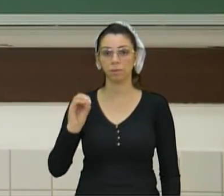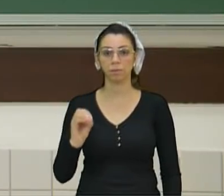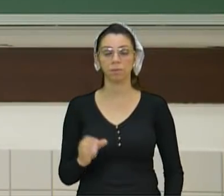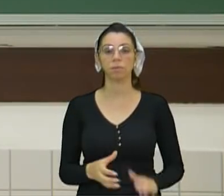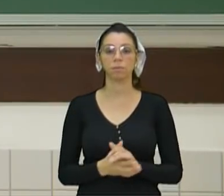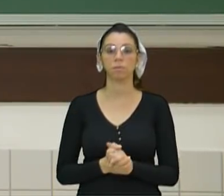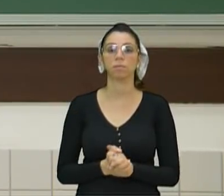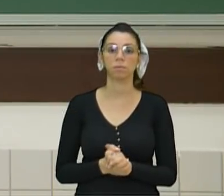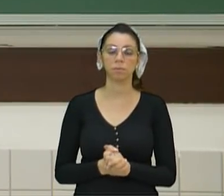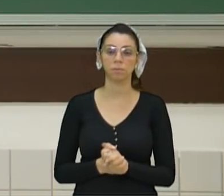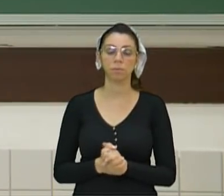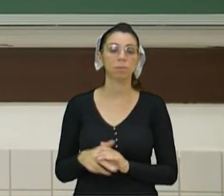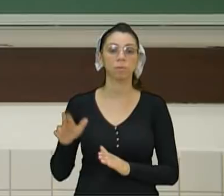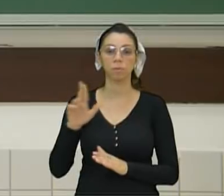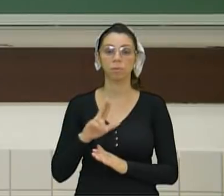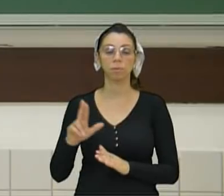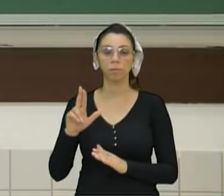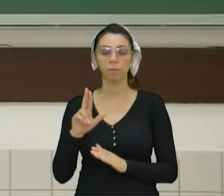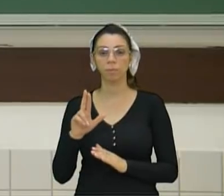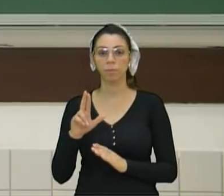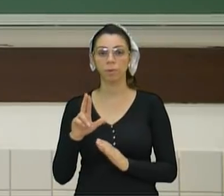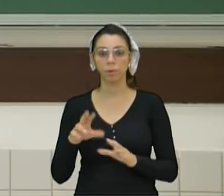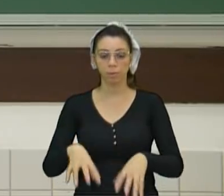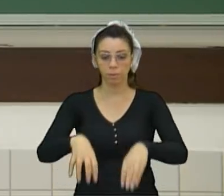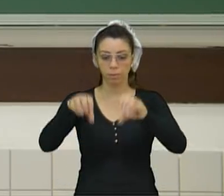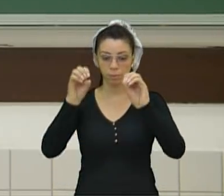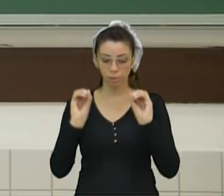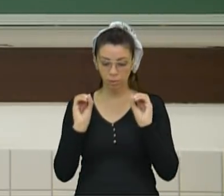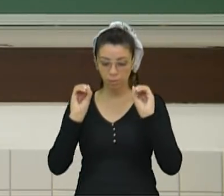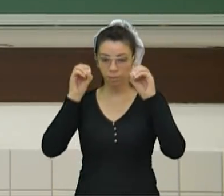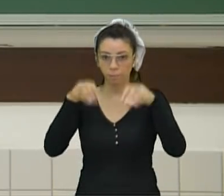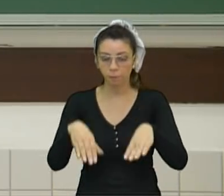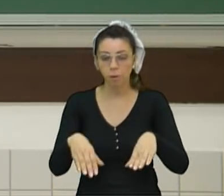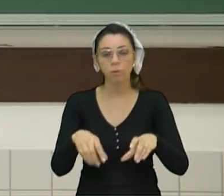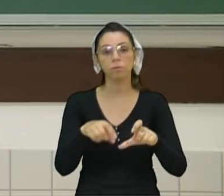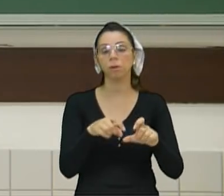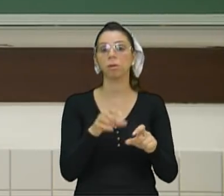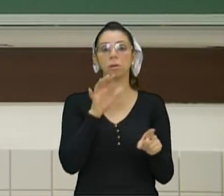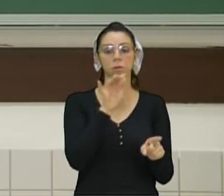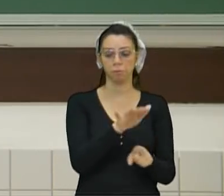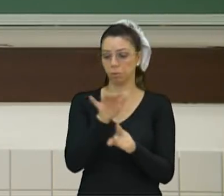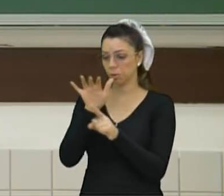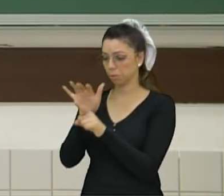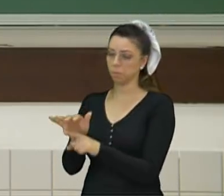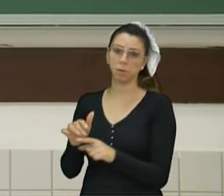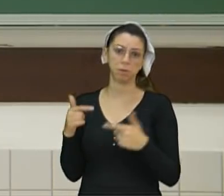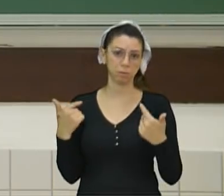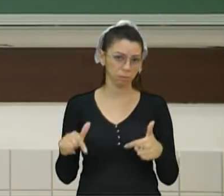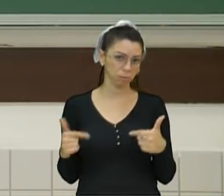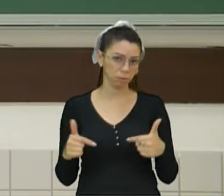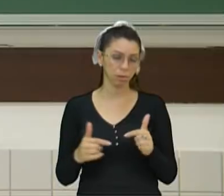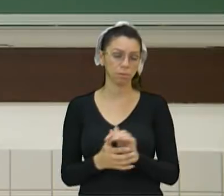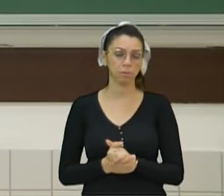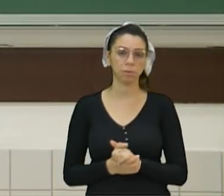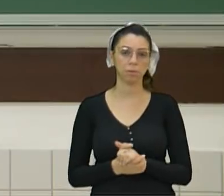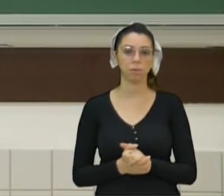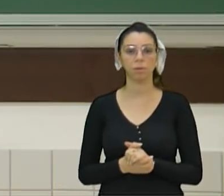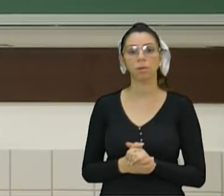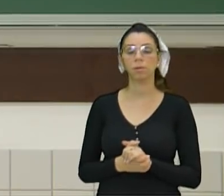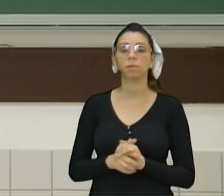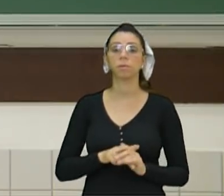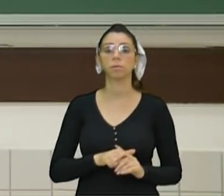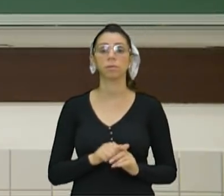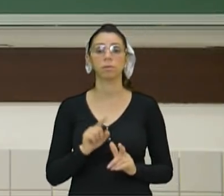gente fala lá muito com reposição, quando um evento não altera o outro, a gente fez aquele exemplo dos dados, tá bom? Então, essa é a ideia